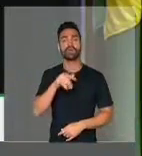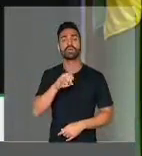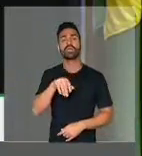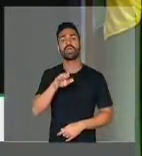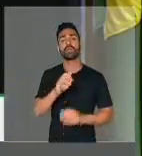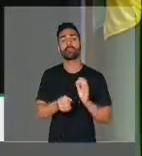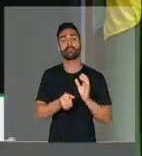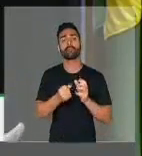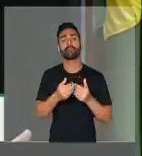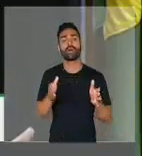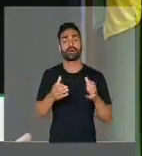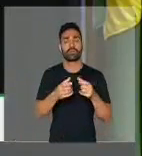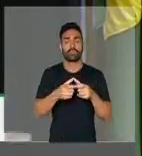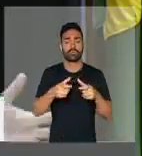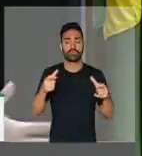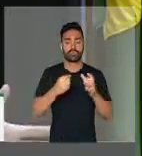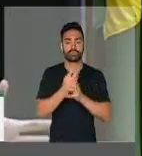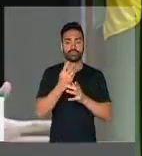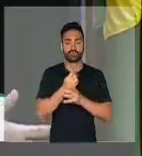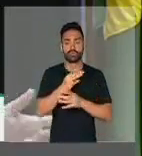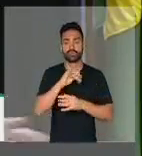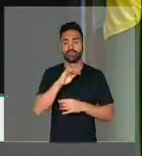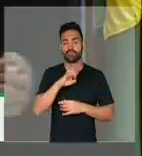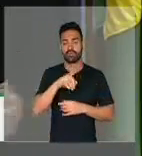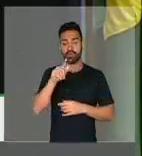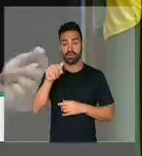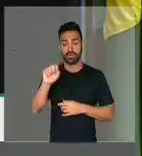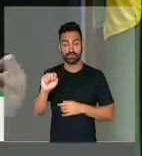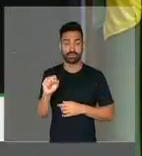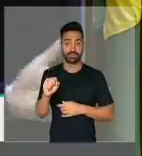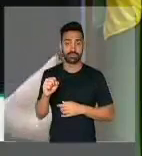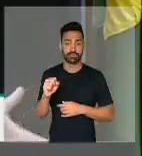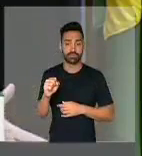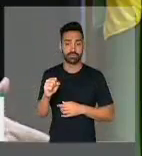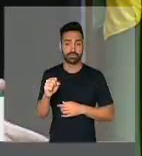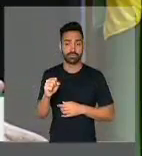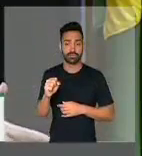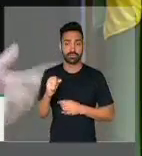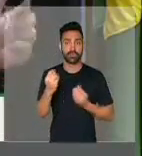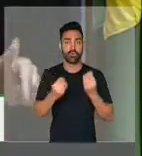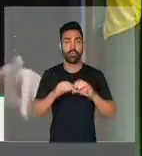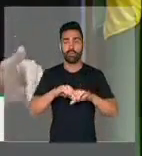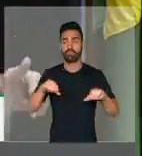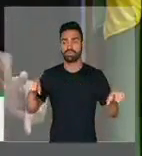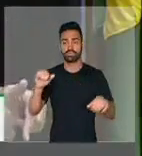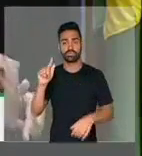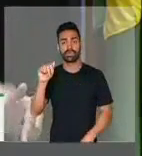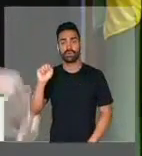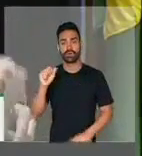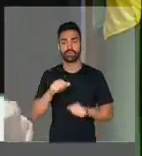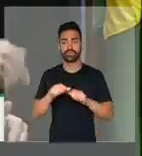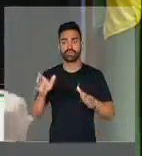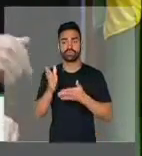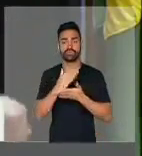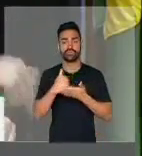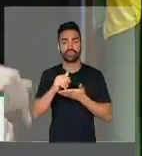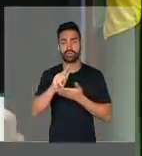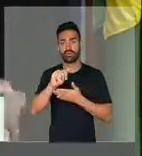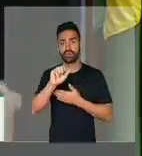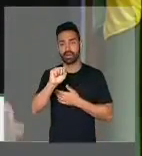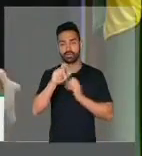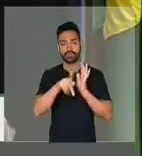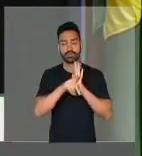gás do Brasil? É a Petrobras, a Fafem é de quem? Como é que ela está transferindo esse gás? Como é que é feita a distribuição desse gás